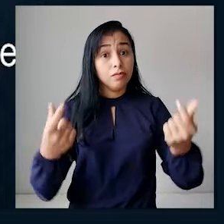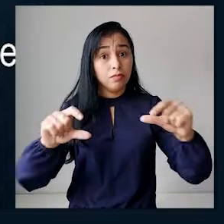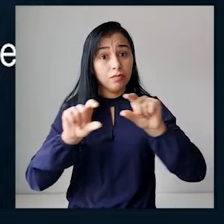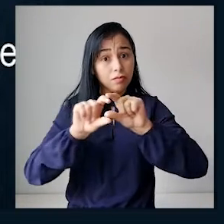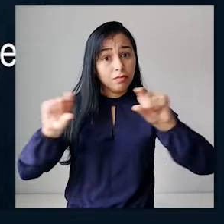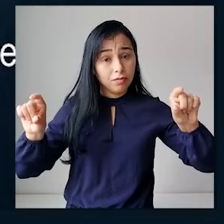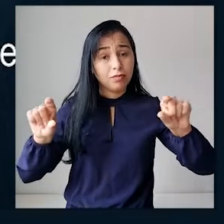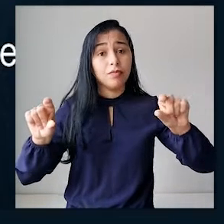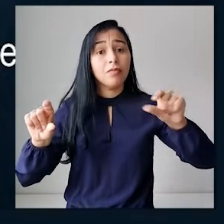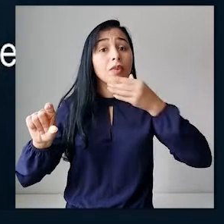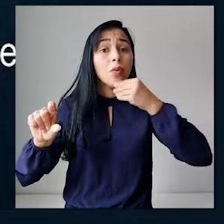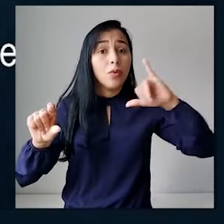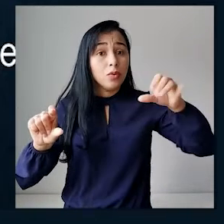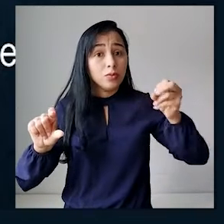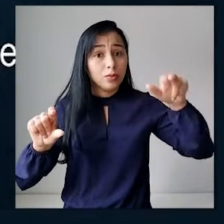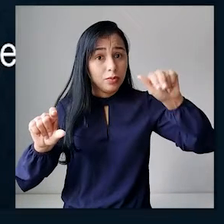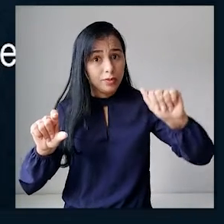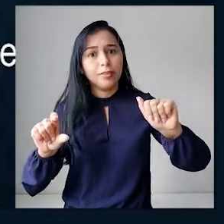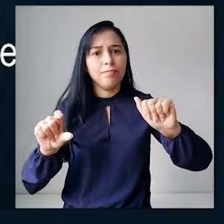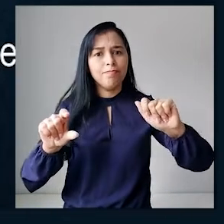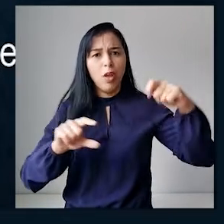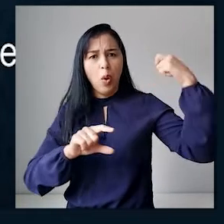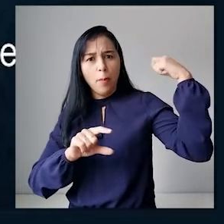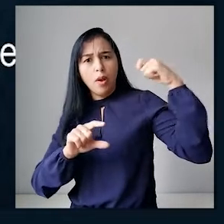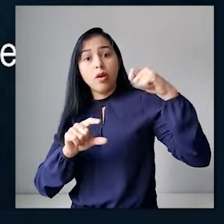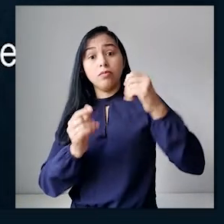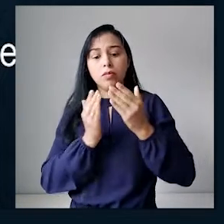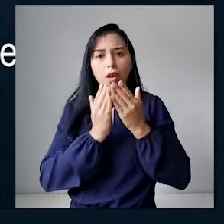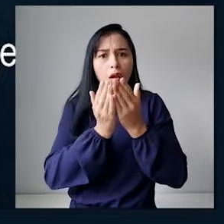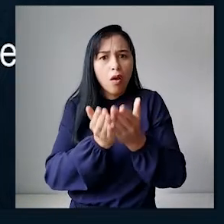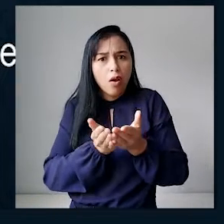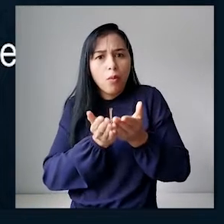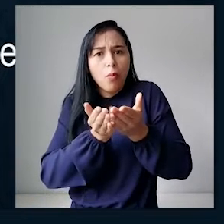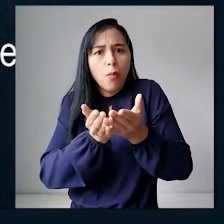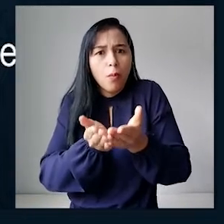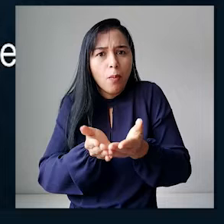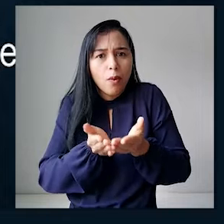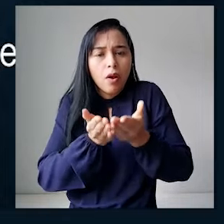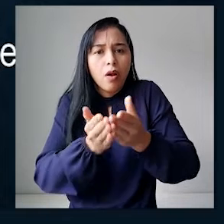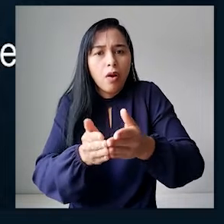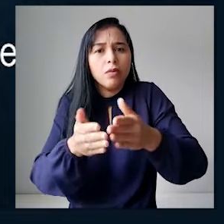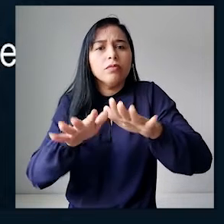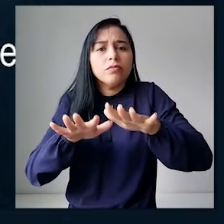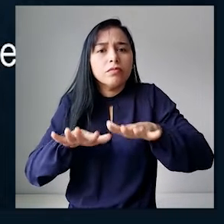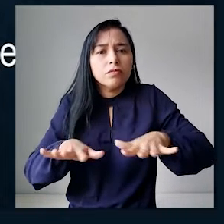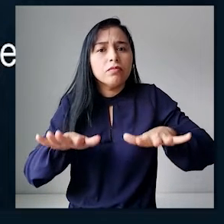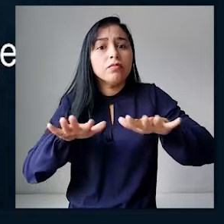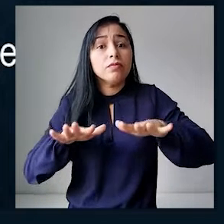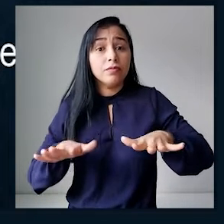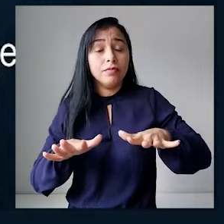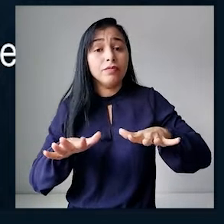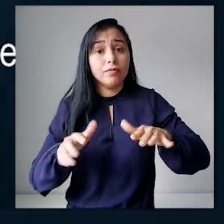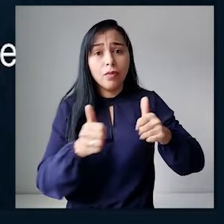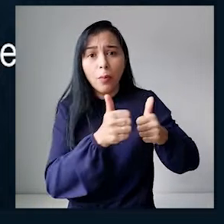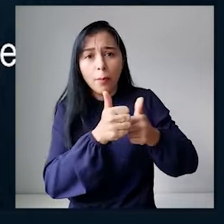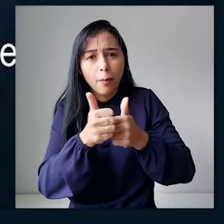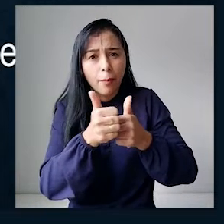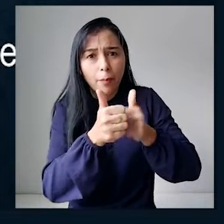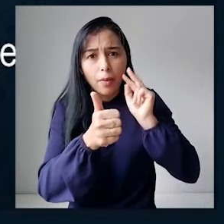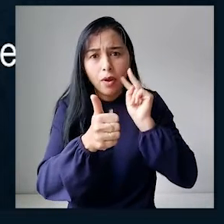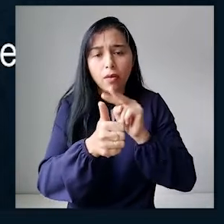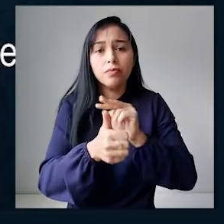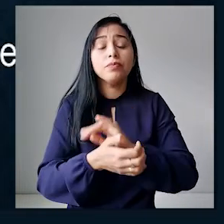exemplo, Jonas dá o sinal de partida, as lanchas se movimentam lentamente, os saveiros